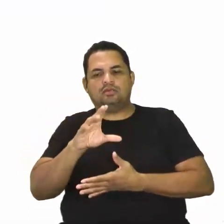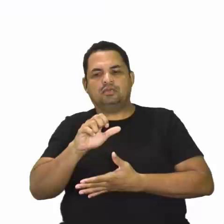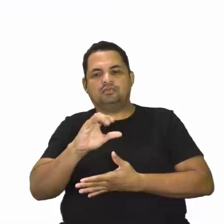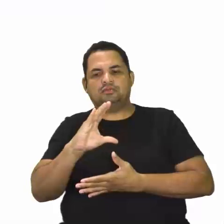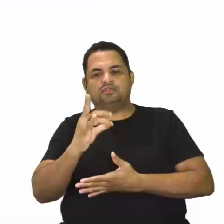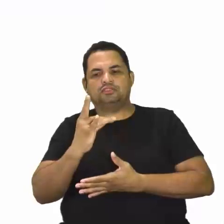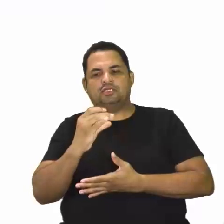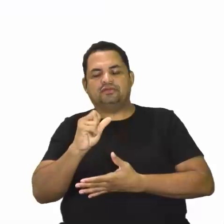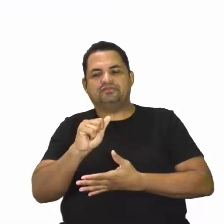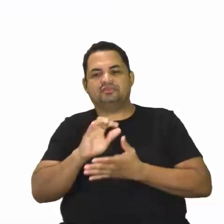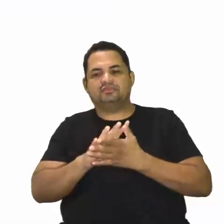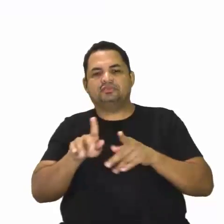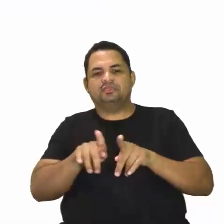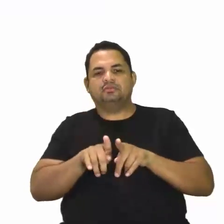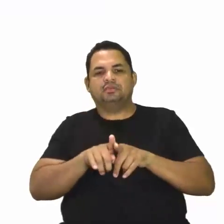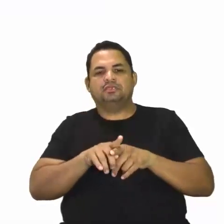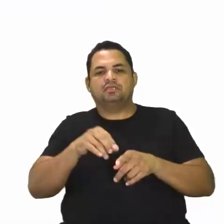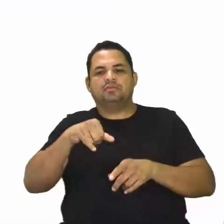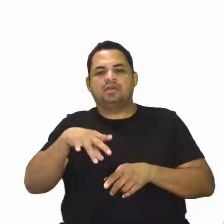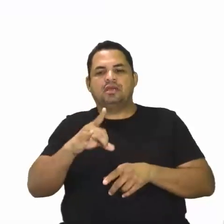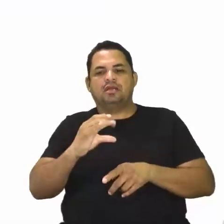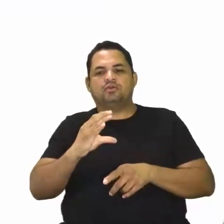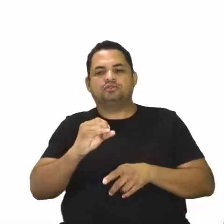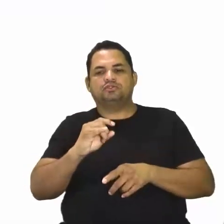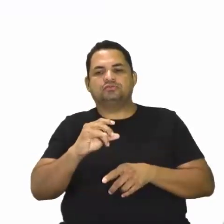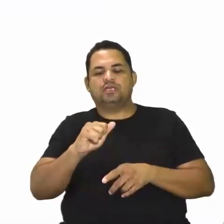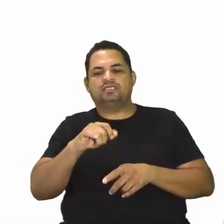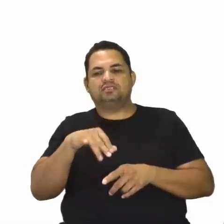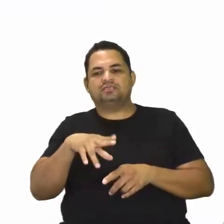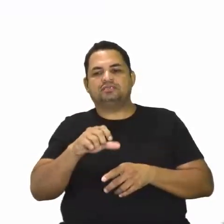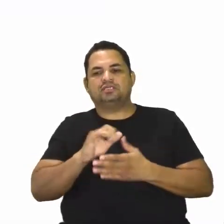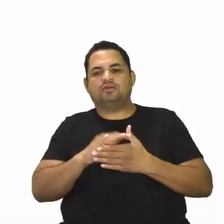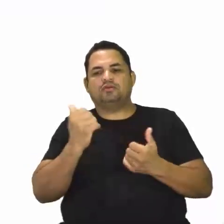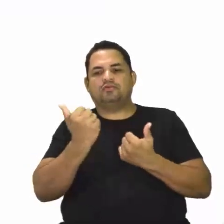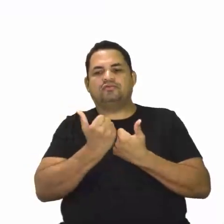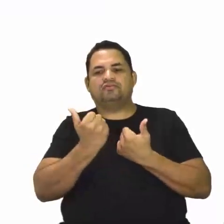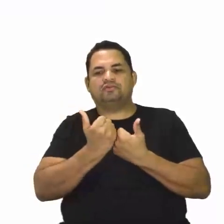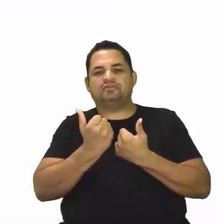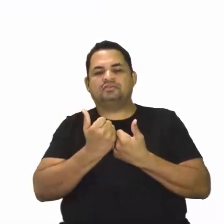e Marcos Maciel, o vice aí de Aureliano Chaves.